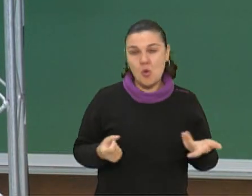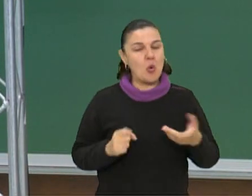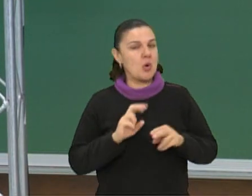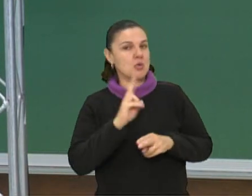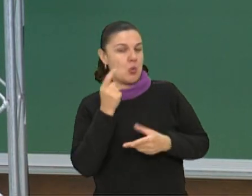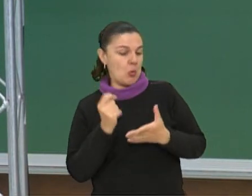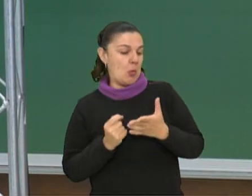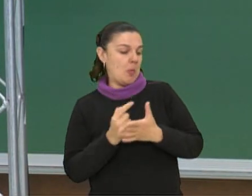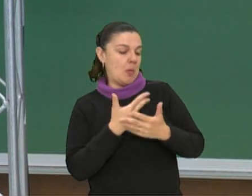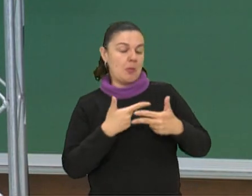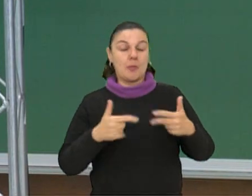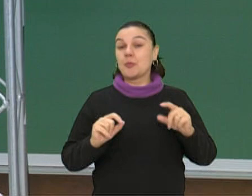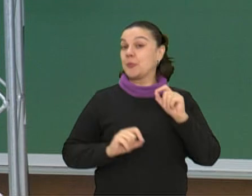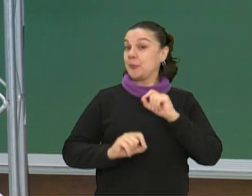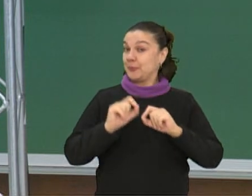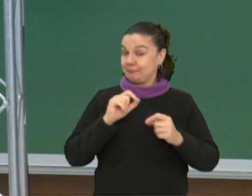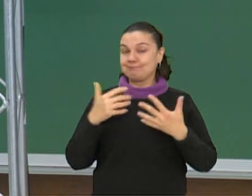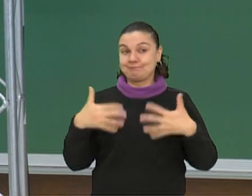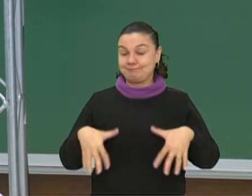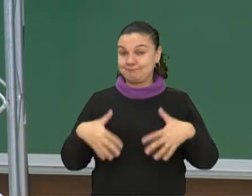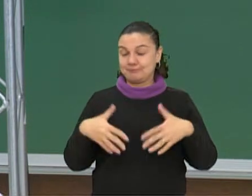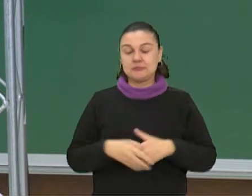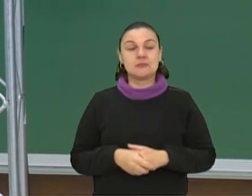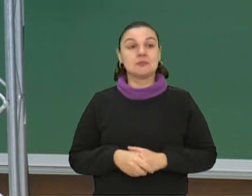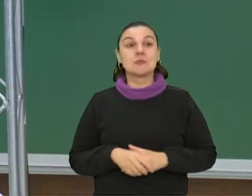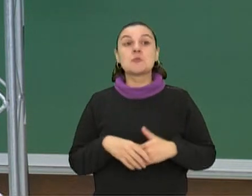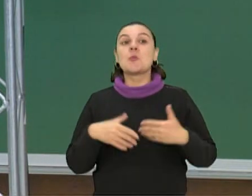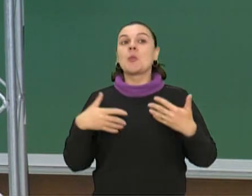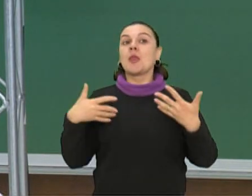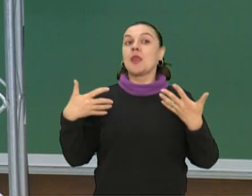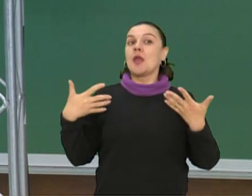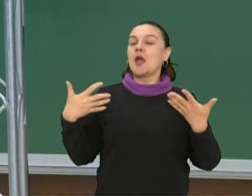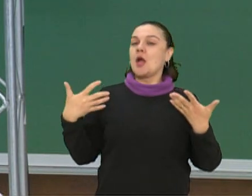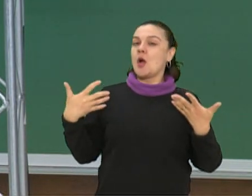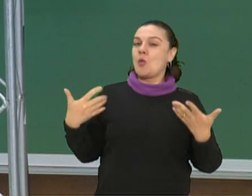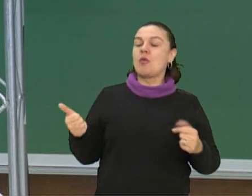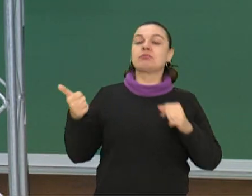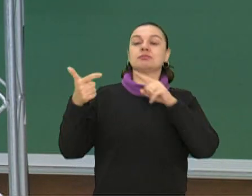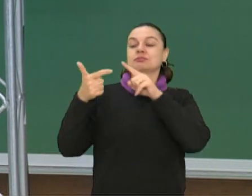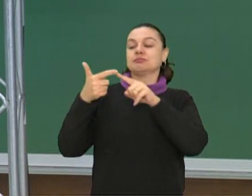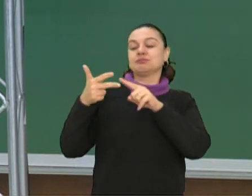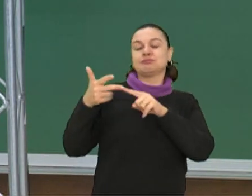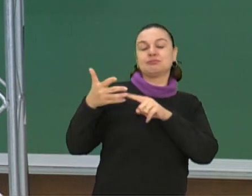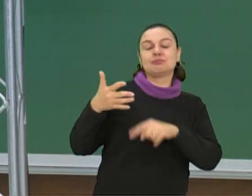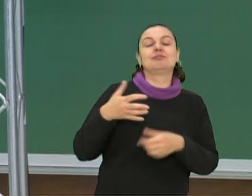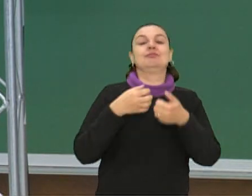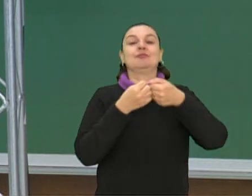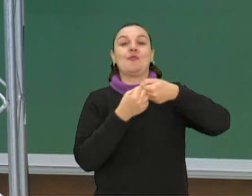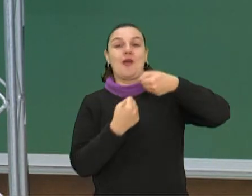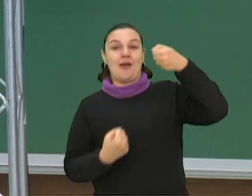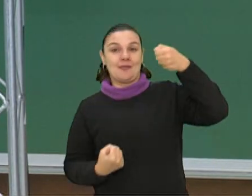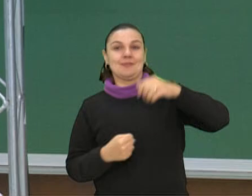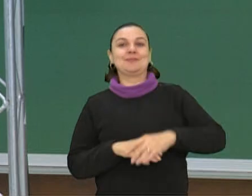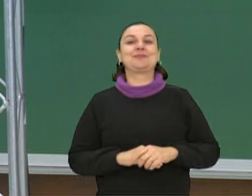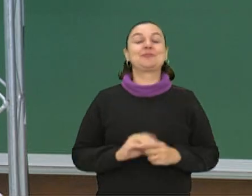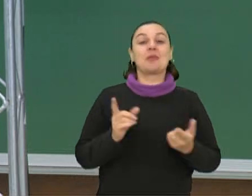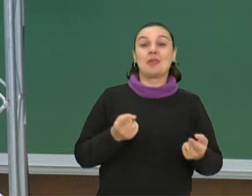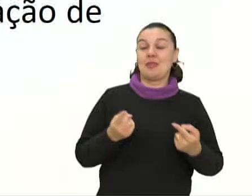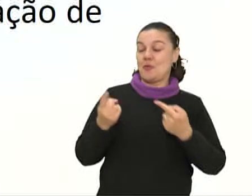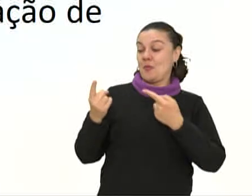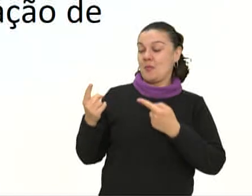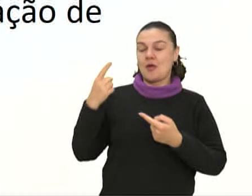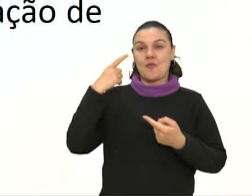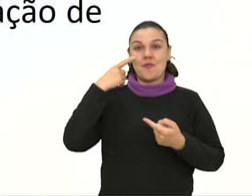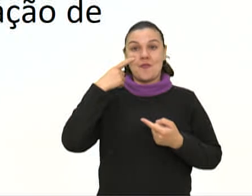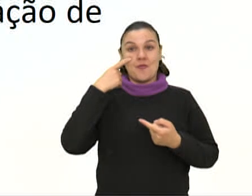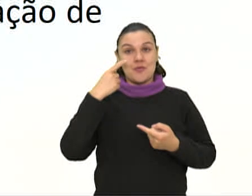um produto, não é mesmo? Quais são, então, as características do cartaz? Para transmitir de